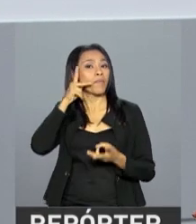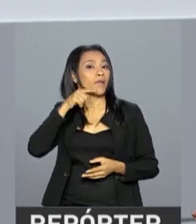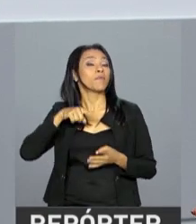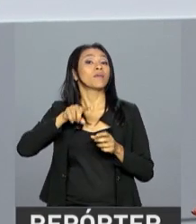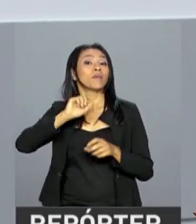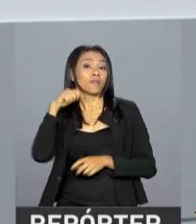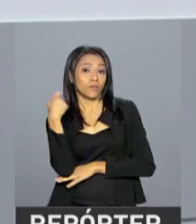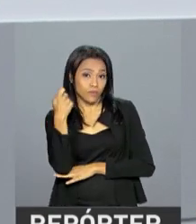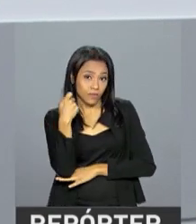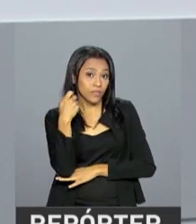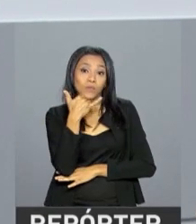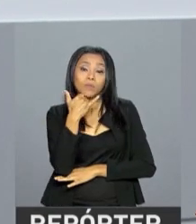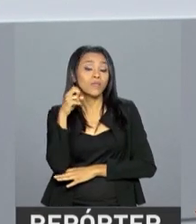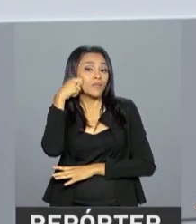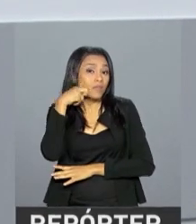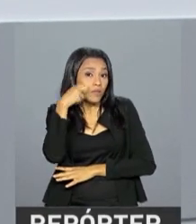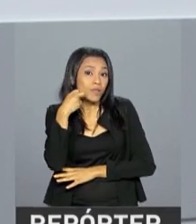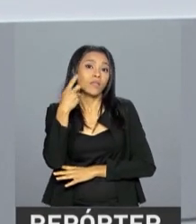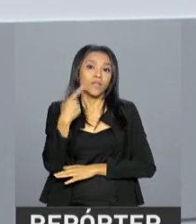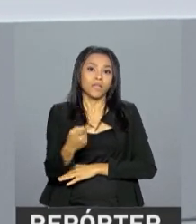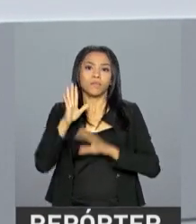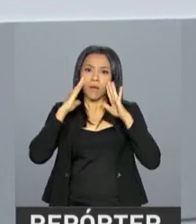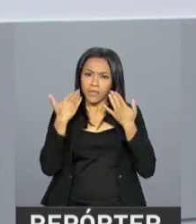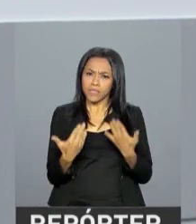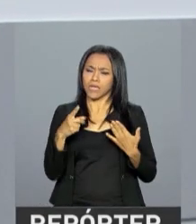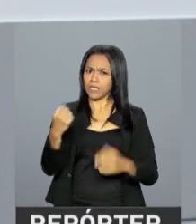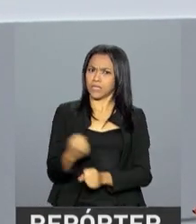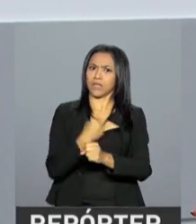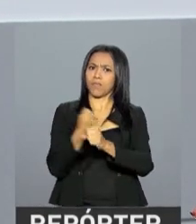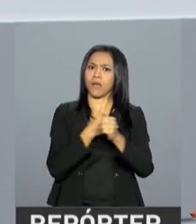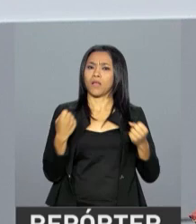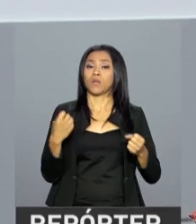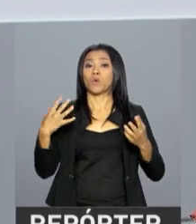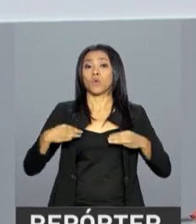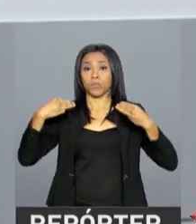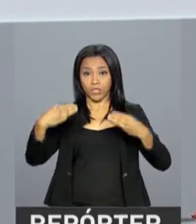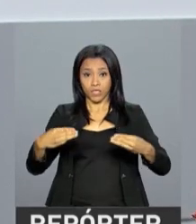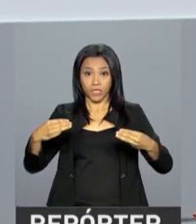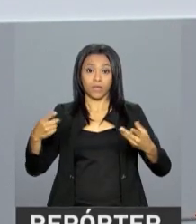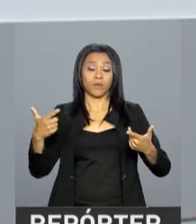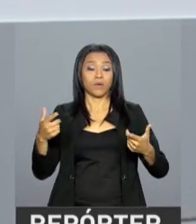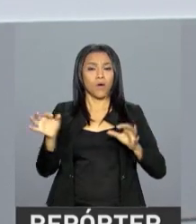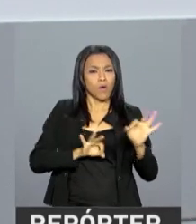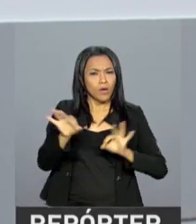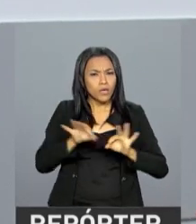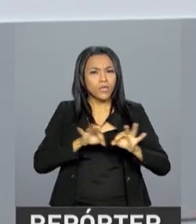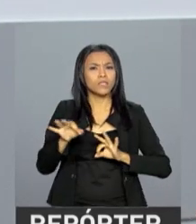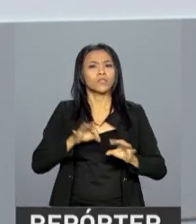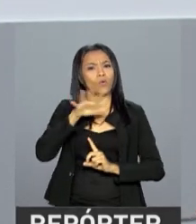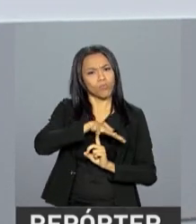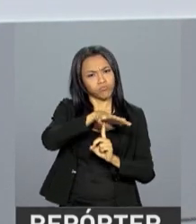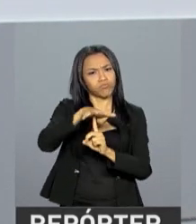do Norte. E para apresentar ao mundo essa grande obra da engenharia brasileira, o Ministério da Integração Nacional montou um estande no